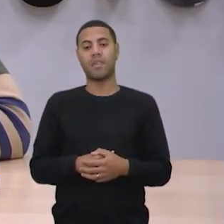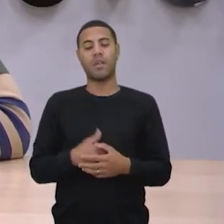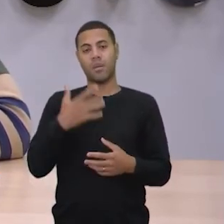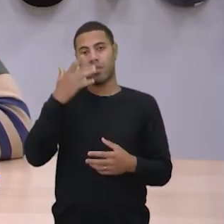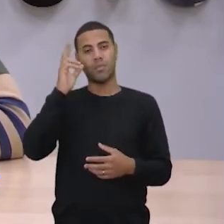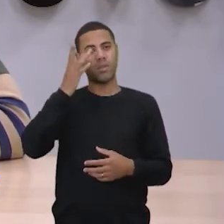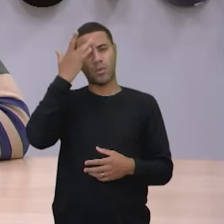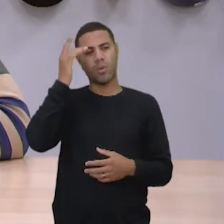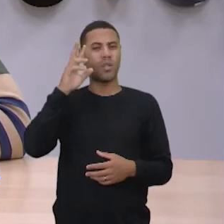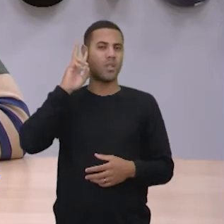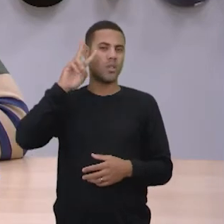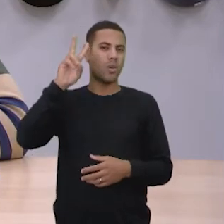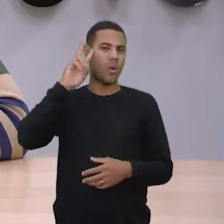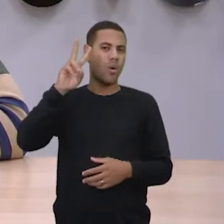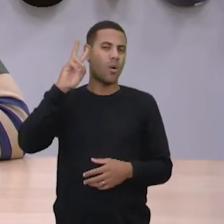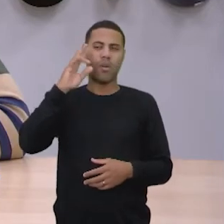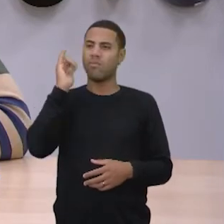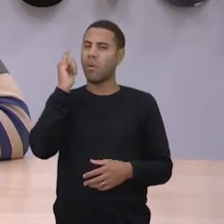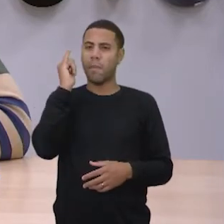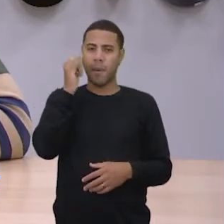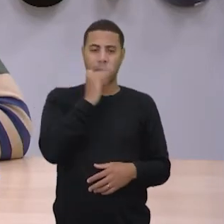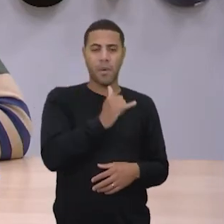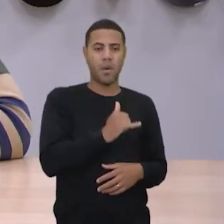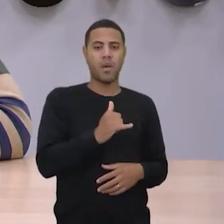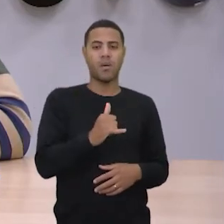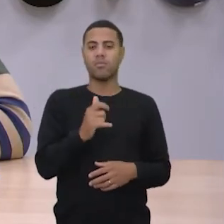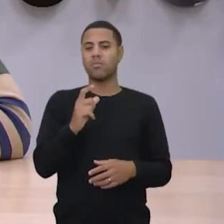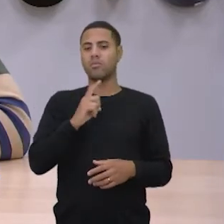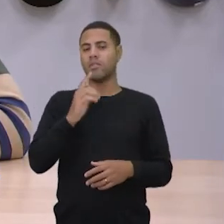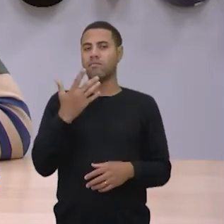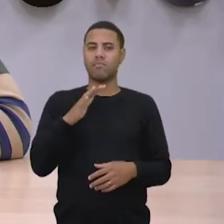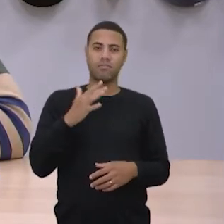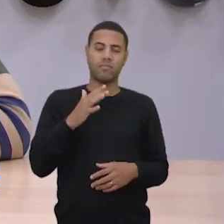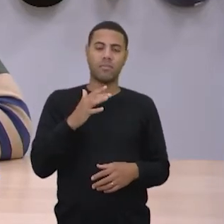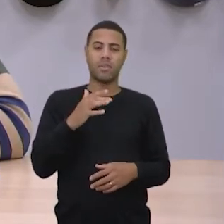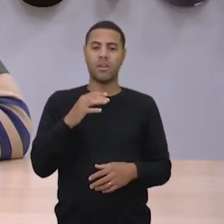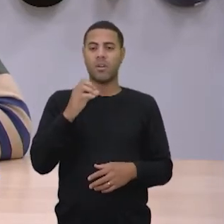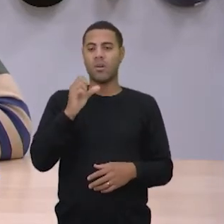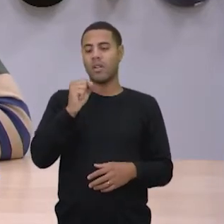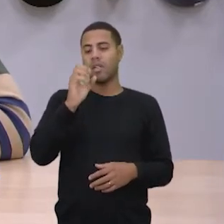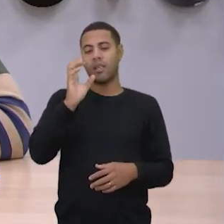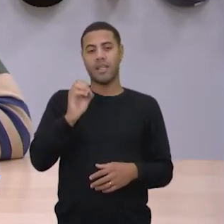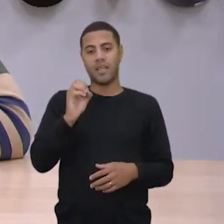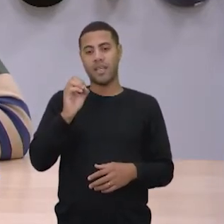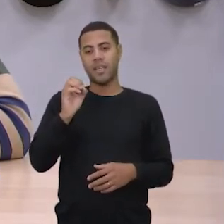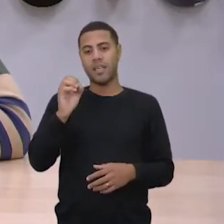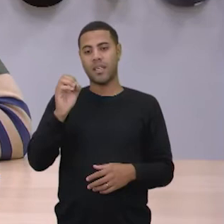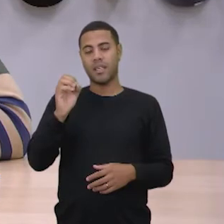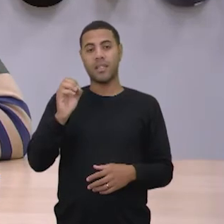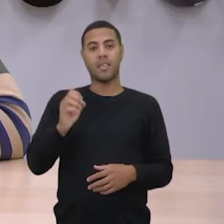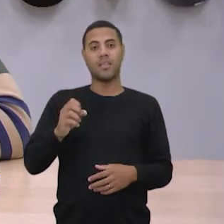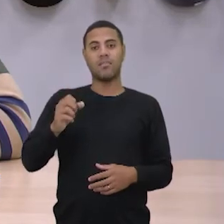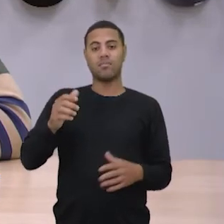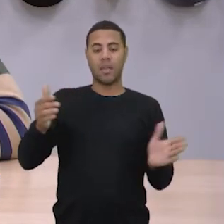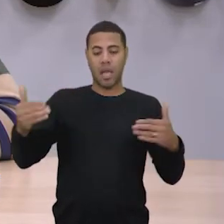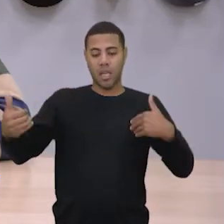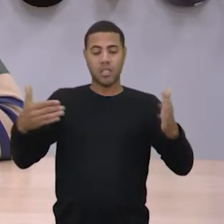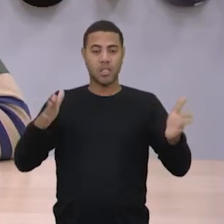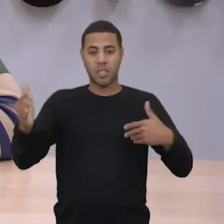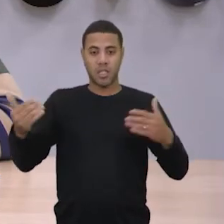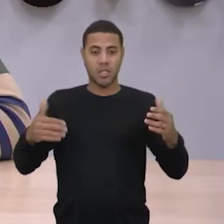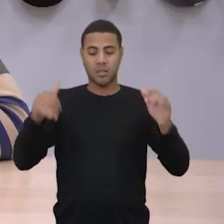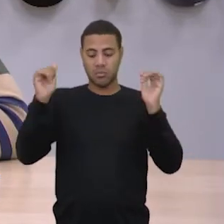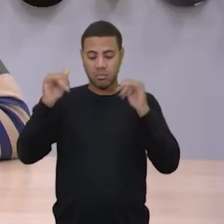né? Reza a lenda não, é fato isso, que ele tinha cerca de 80 baús com cadernos e